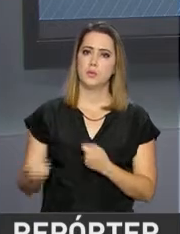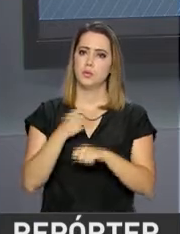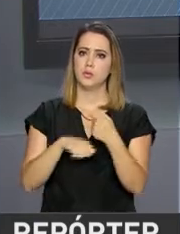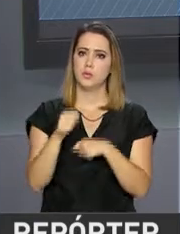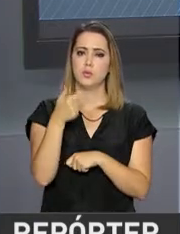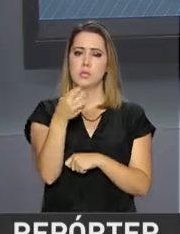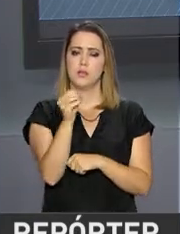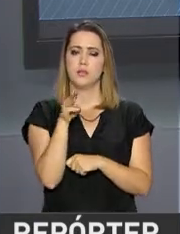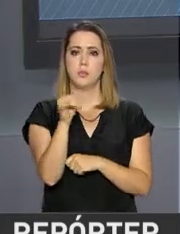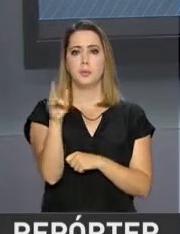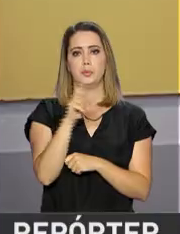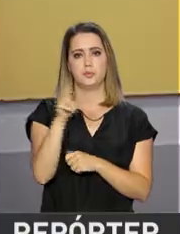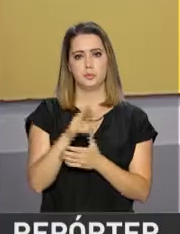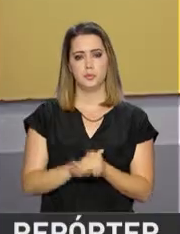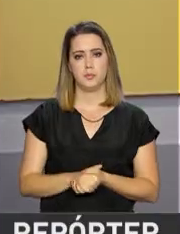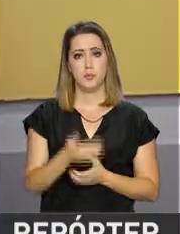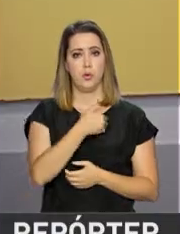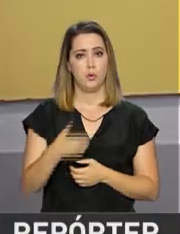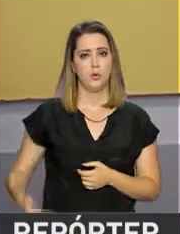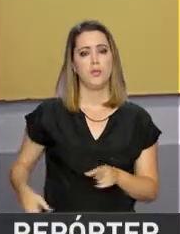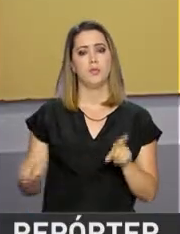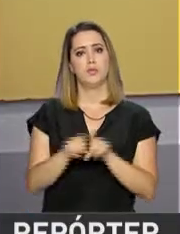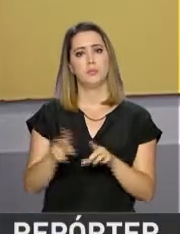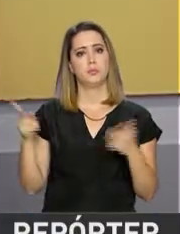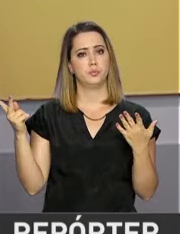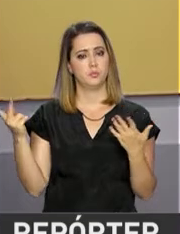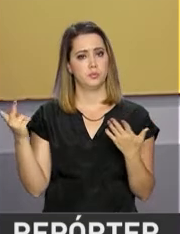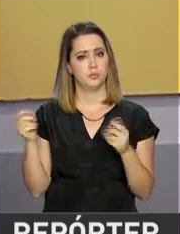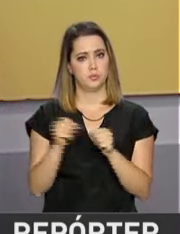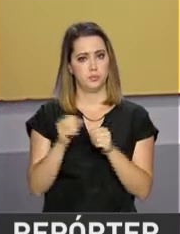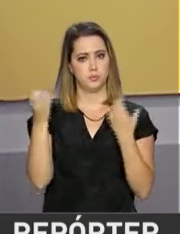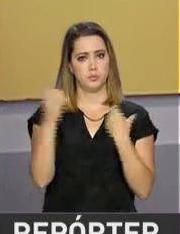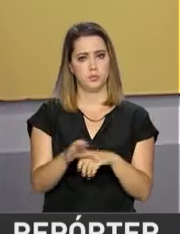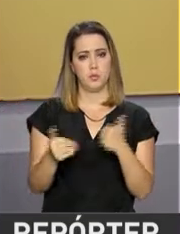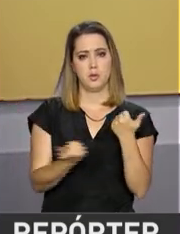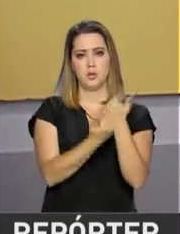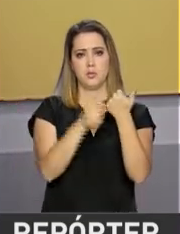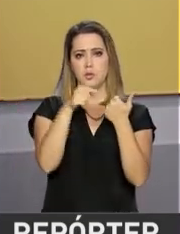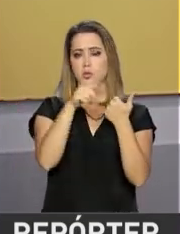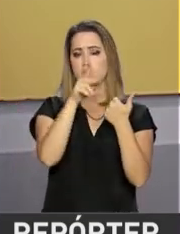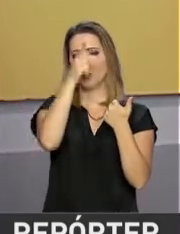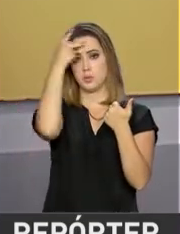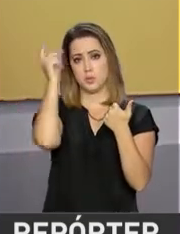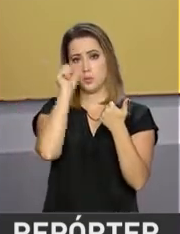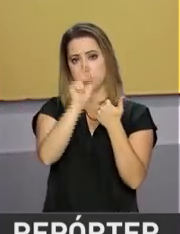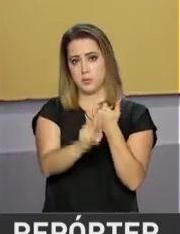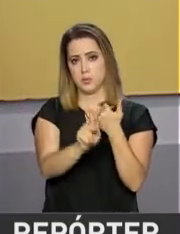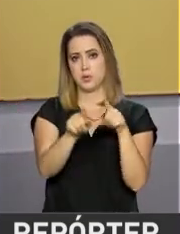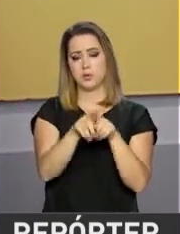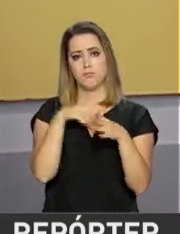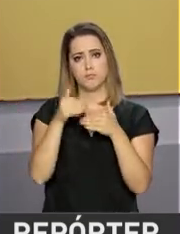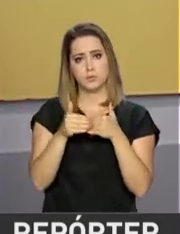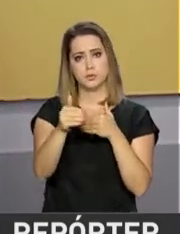70 bilhões de reais o governo também deve realizar concursos públicos para substituir servidores que venham a se aposentar